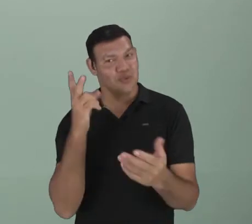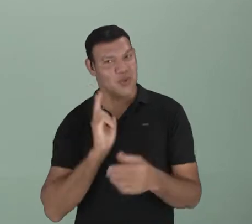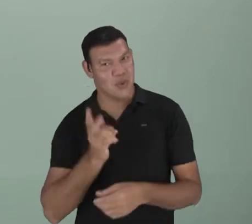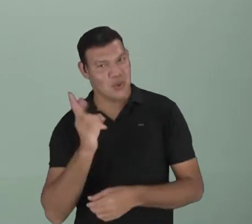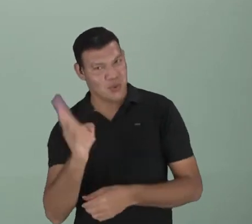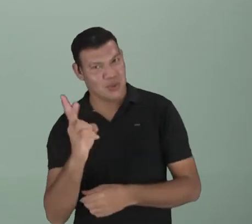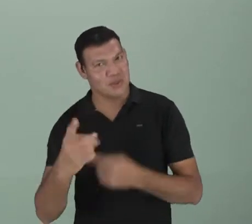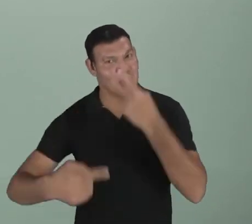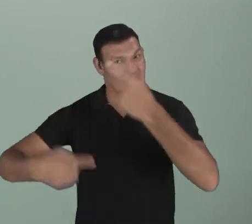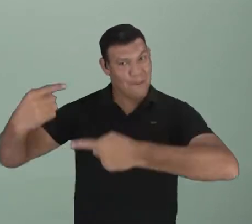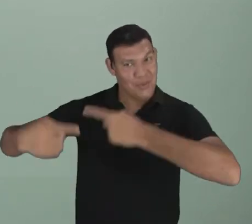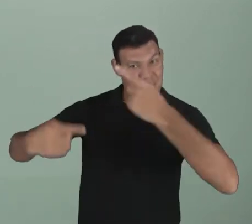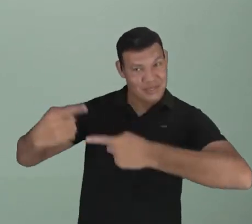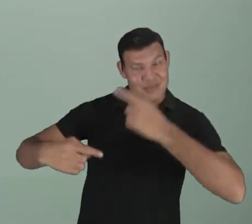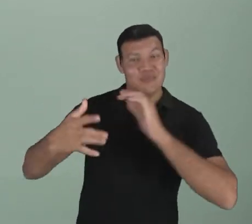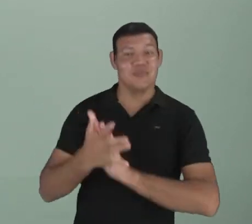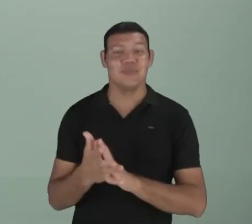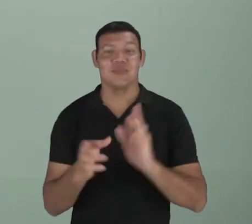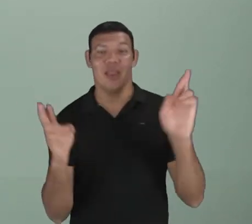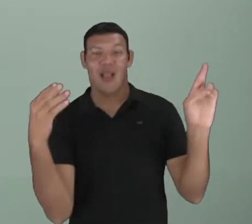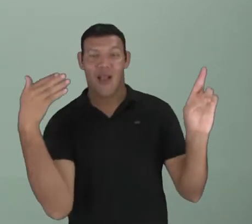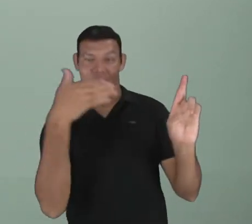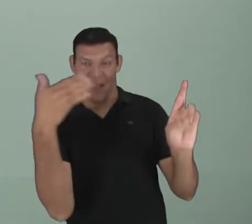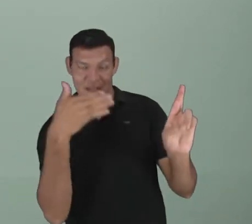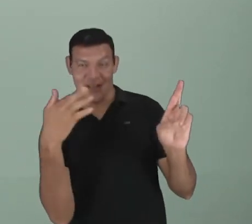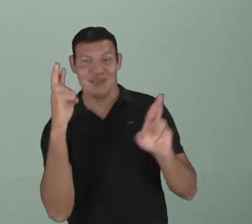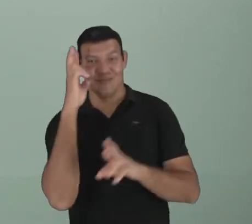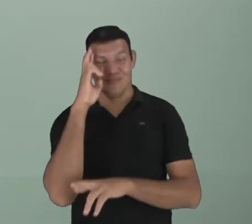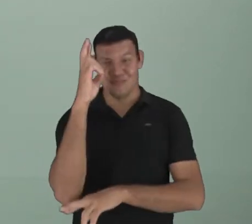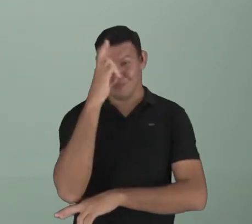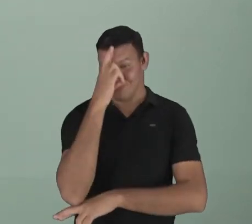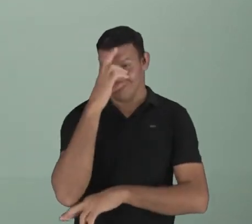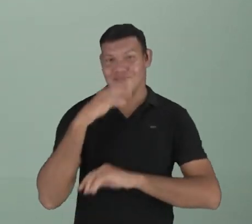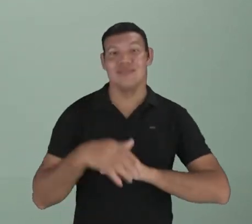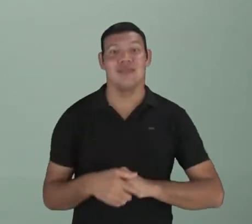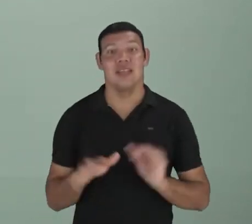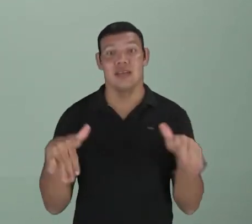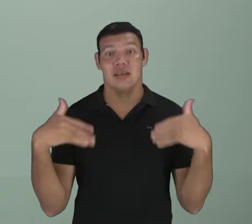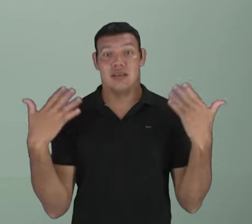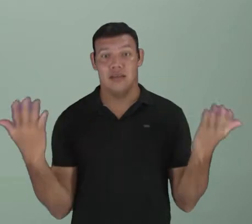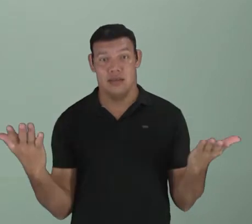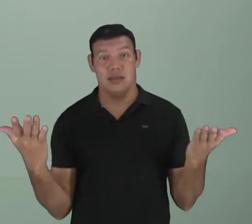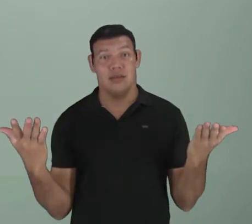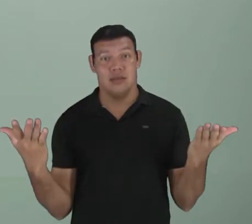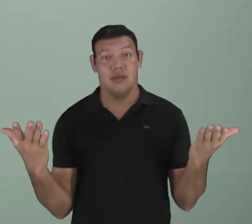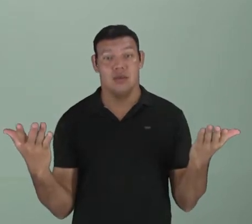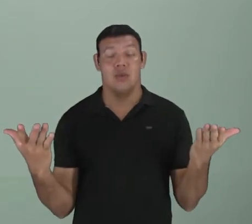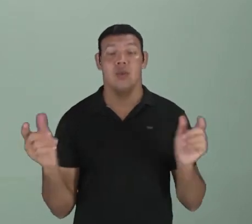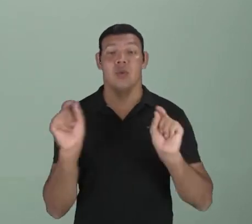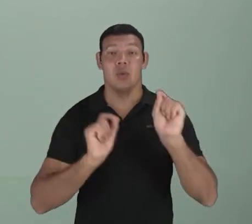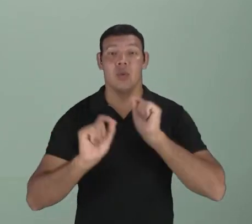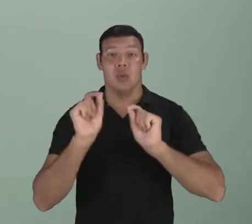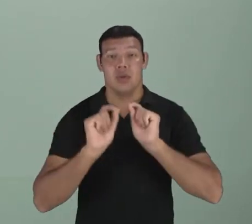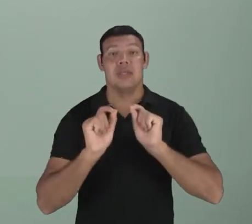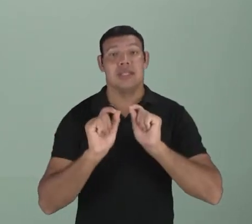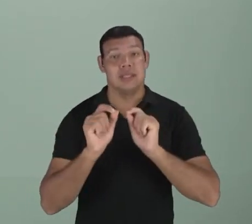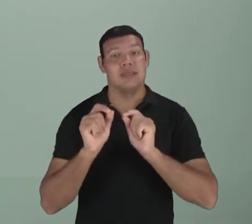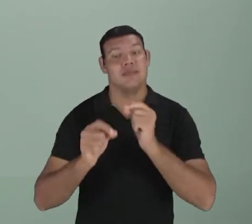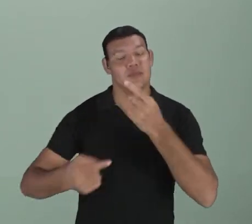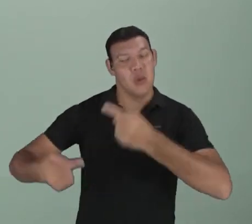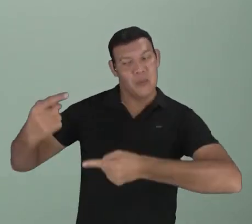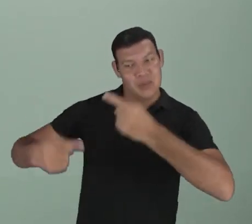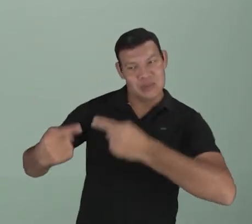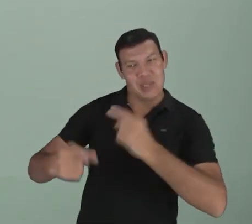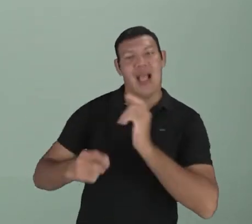aí discutindo esses assuntos referentes aí à história, tá? E hoje nós vamos continuar